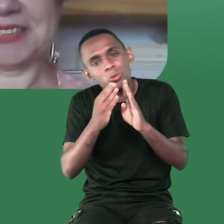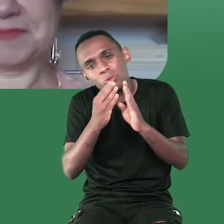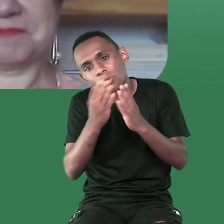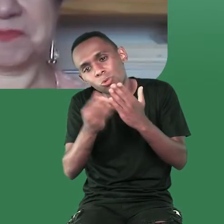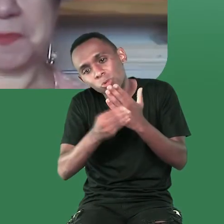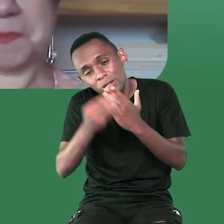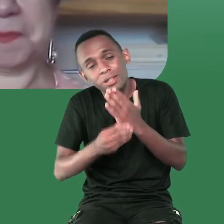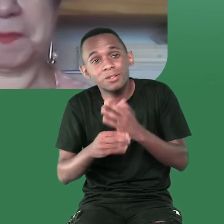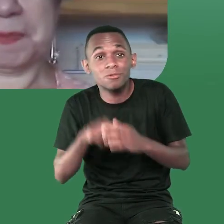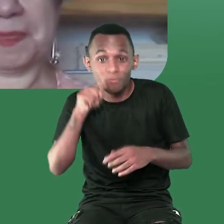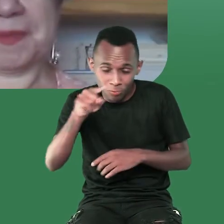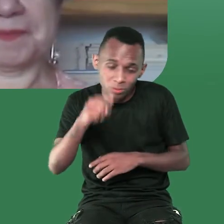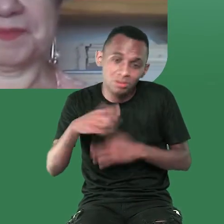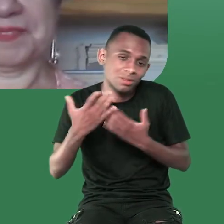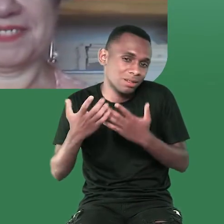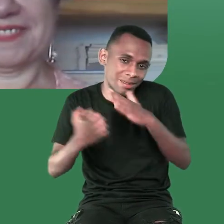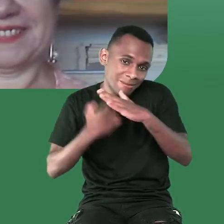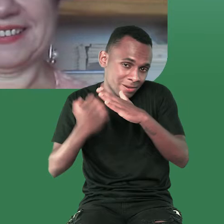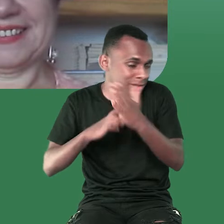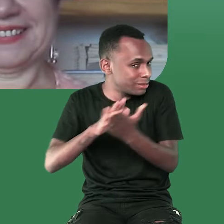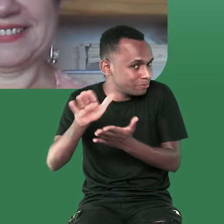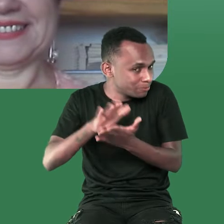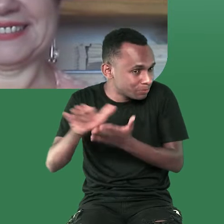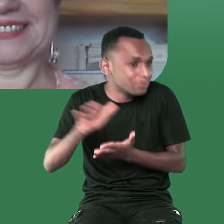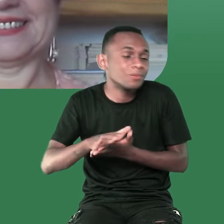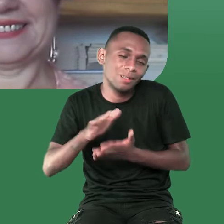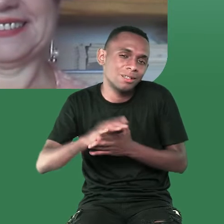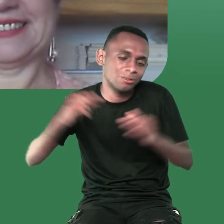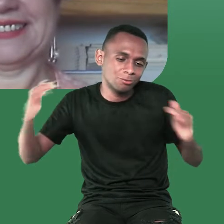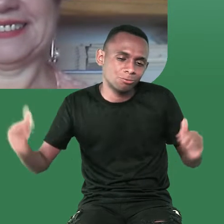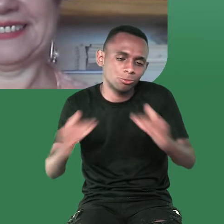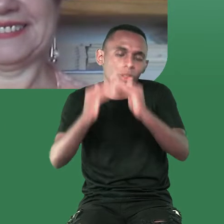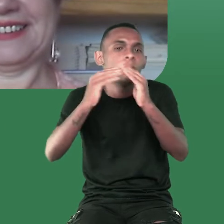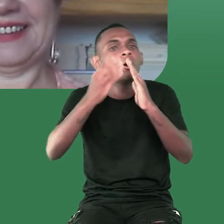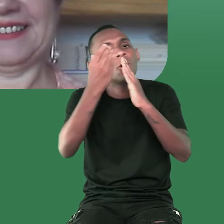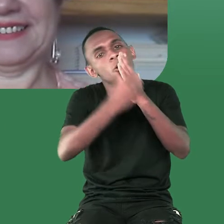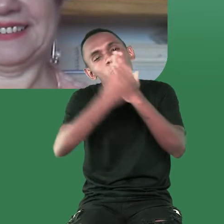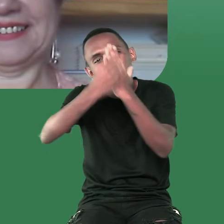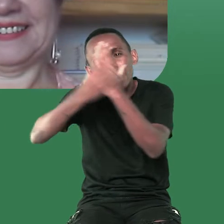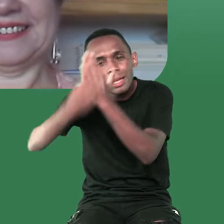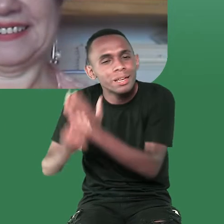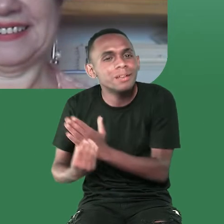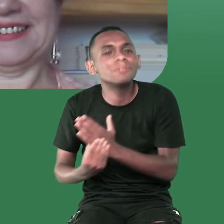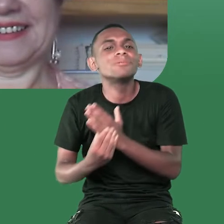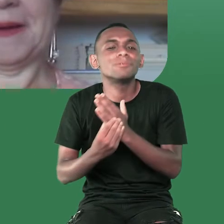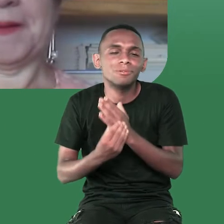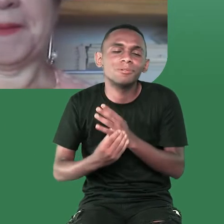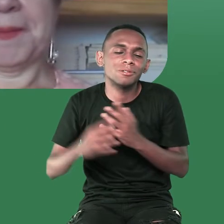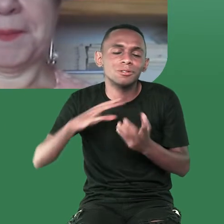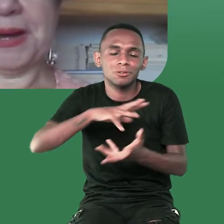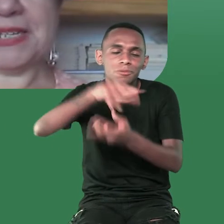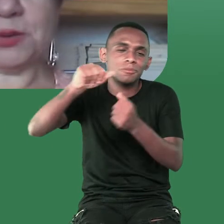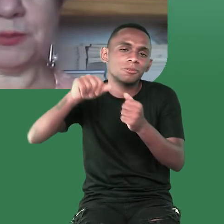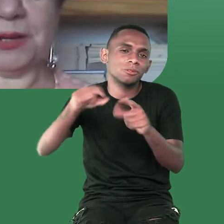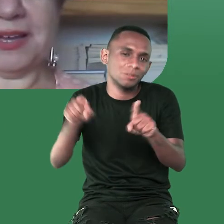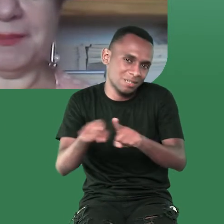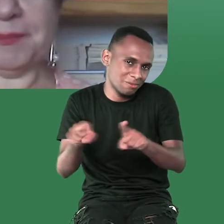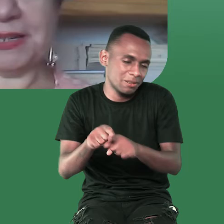enquanto editora, deve ter se identificado muito, né, com essa questão dos livros e é, do mundo, assim,